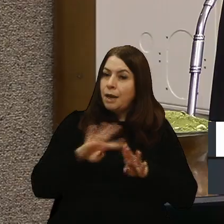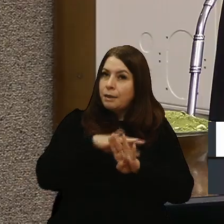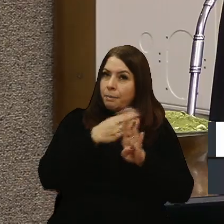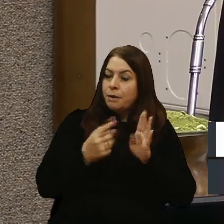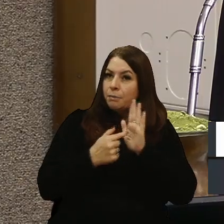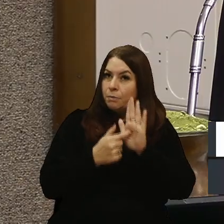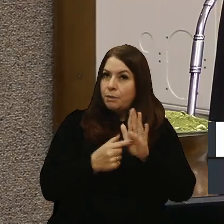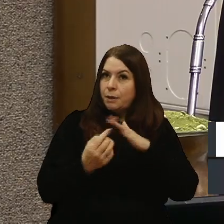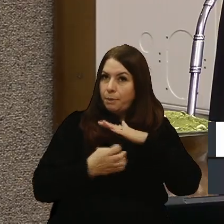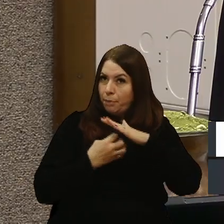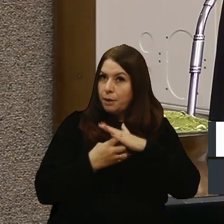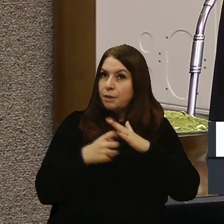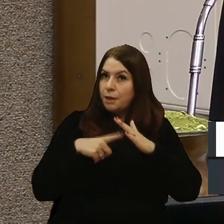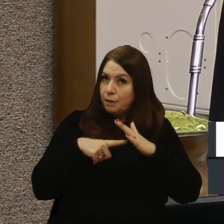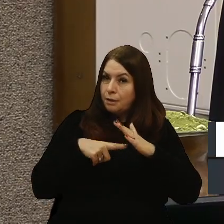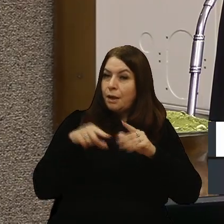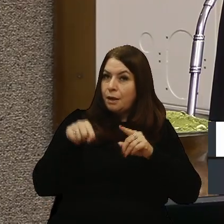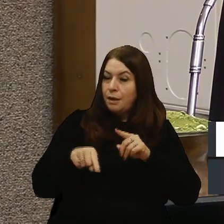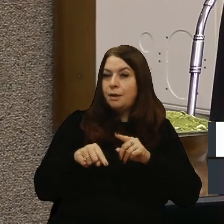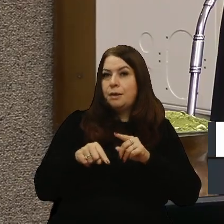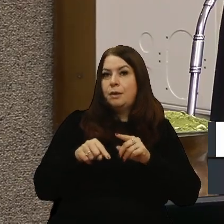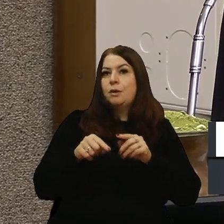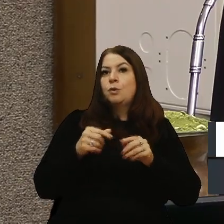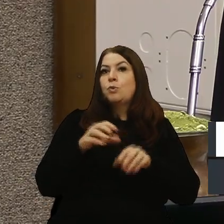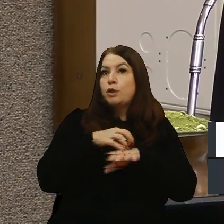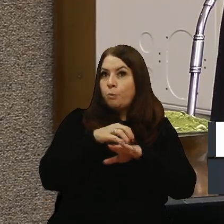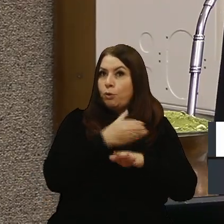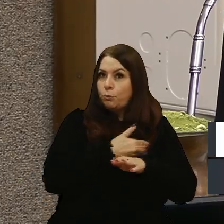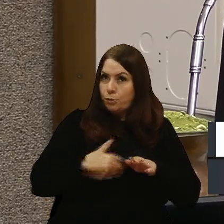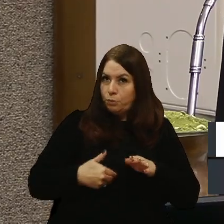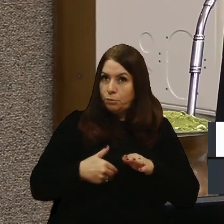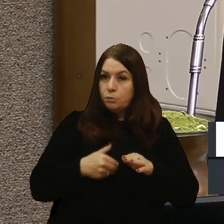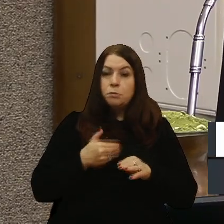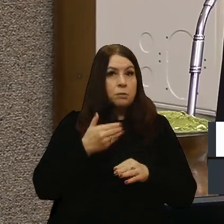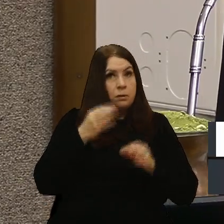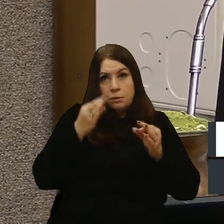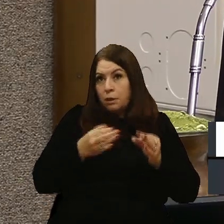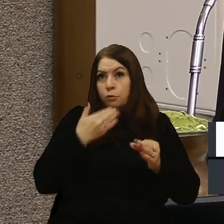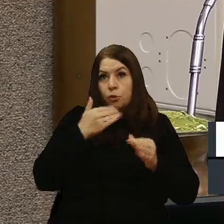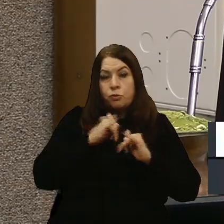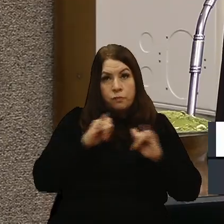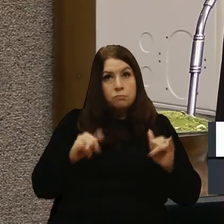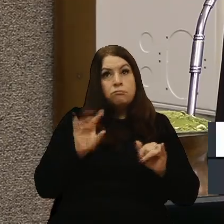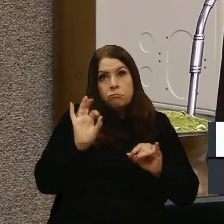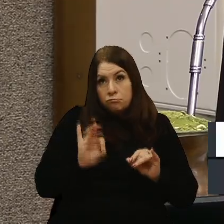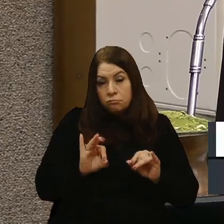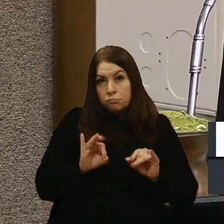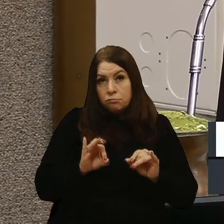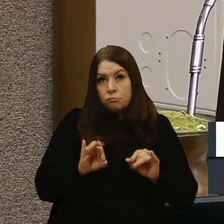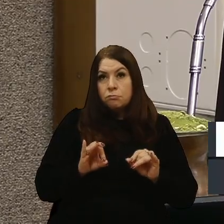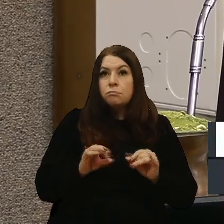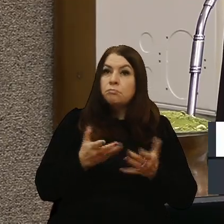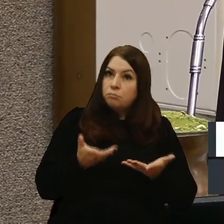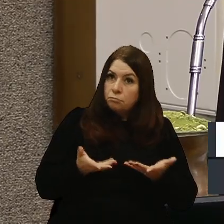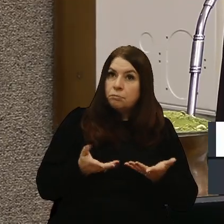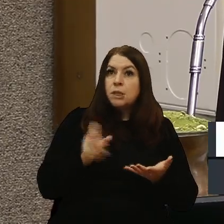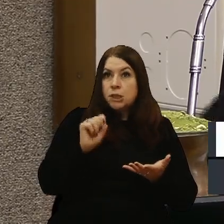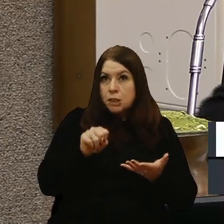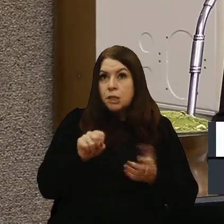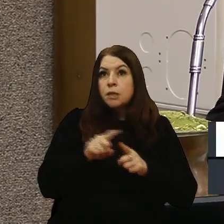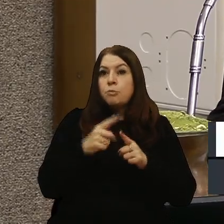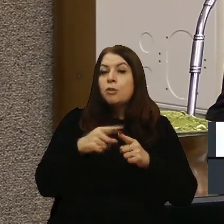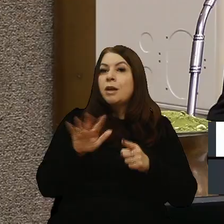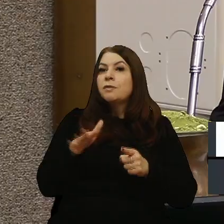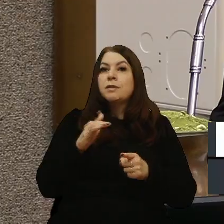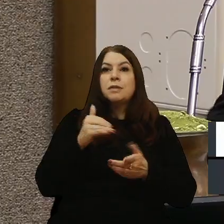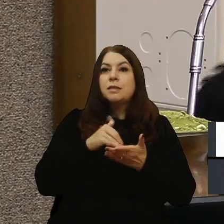pela empresa que detém a concessão de transporte público. É digno de um pedido de informação? É digno de um pedido de informação, porque muitas vezes o